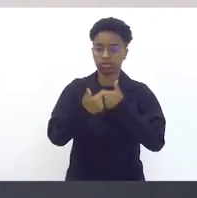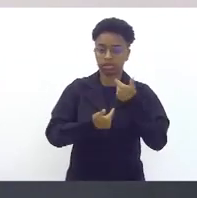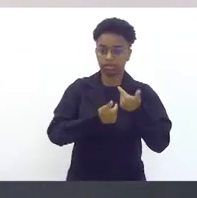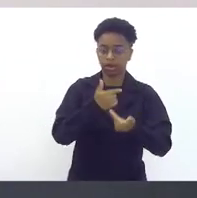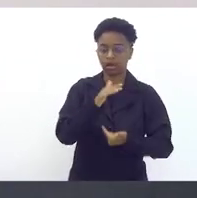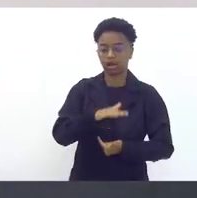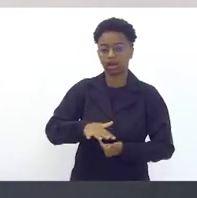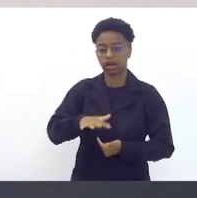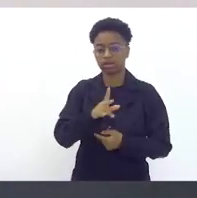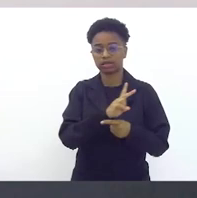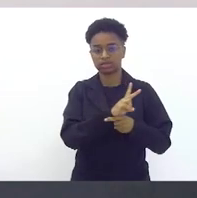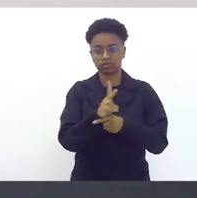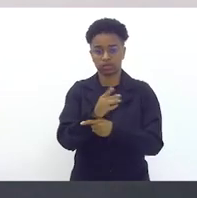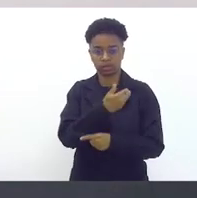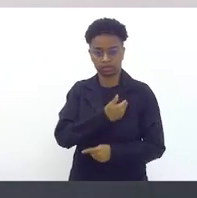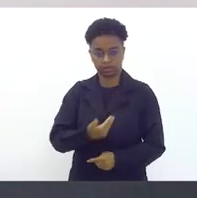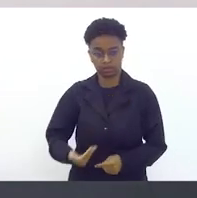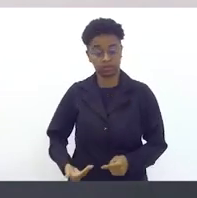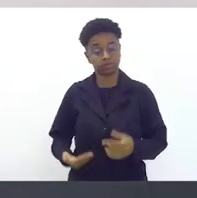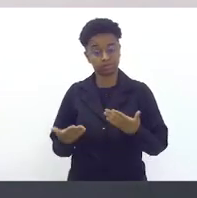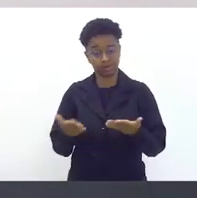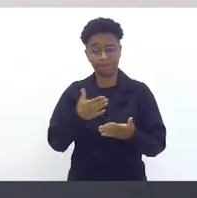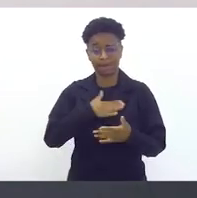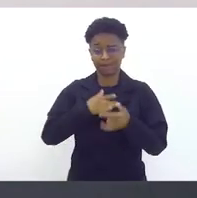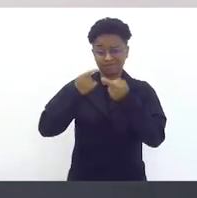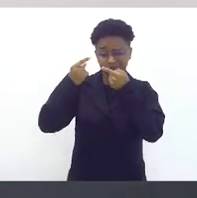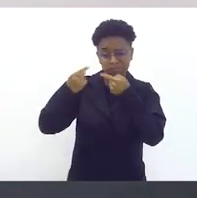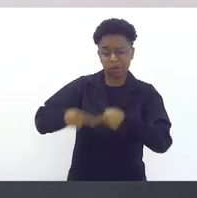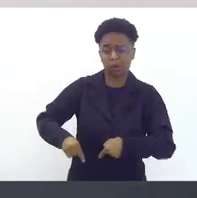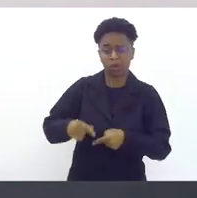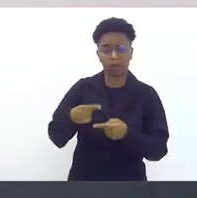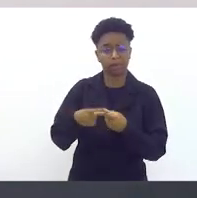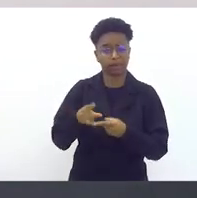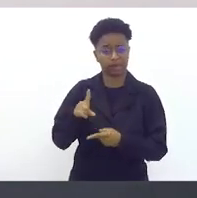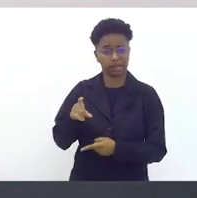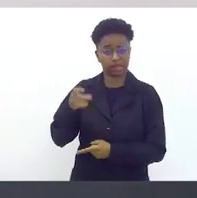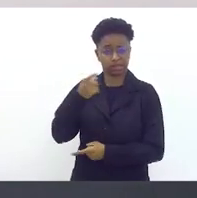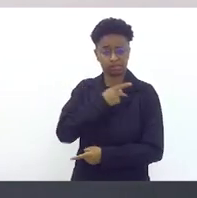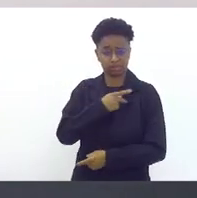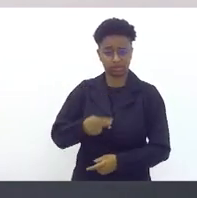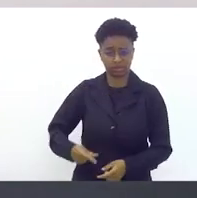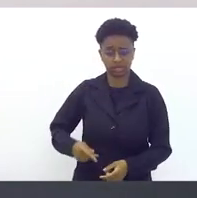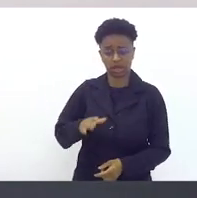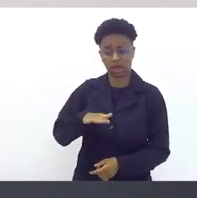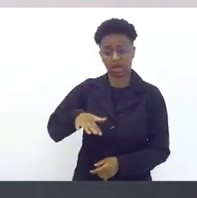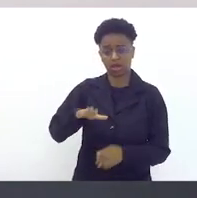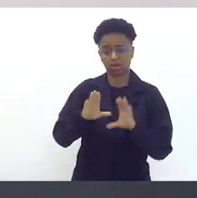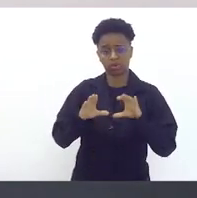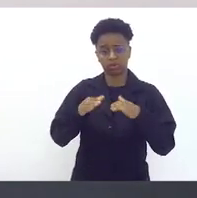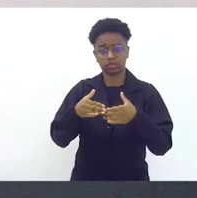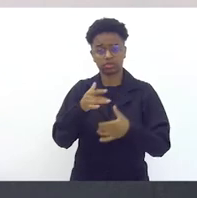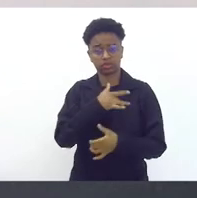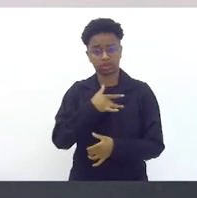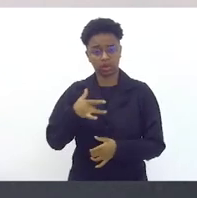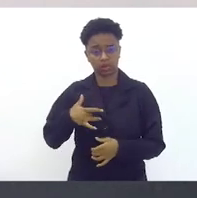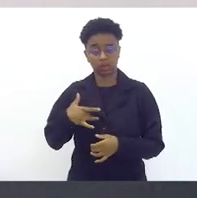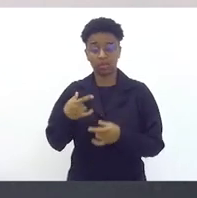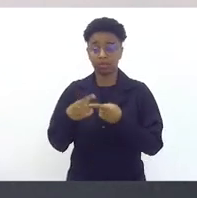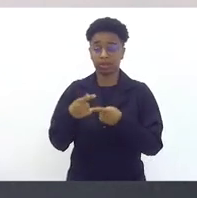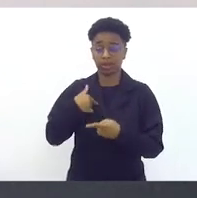pública. Para mim foi um enorme desafio ser presidente da Comissão de Saúde. Eu tinha decidido